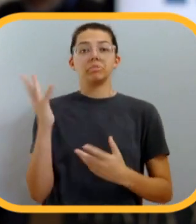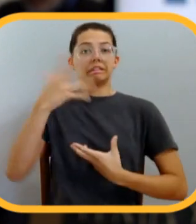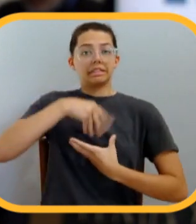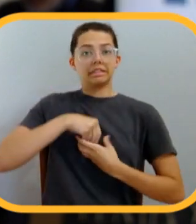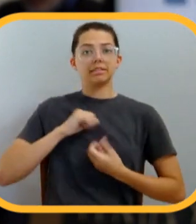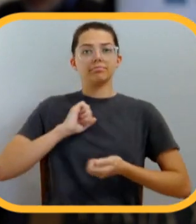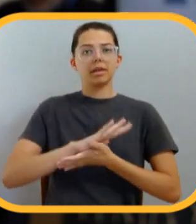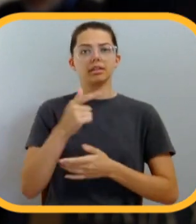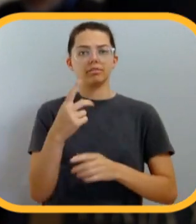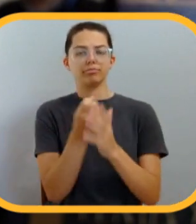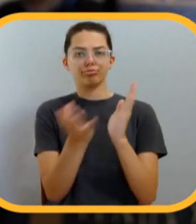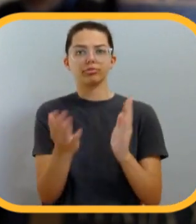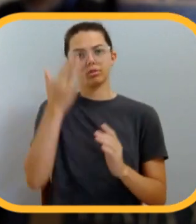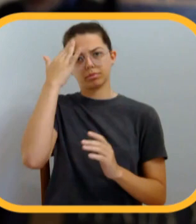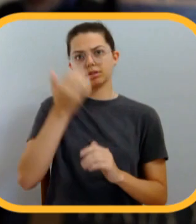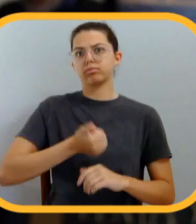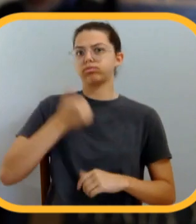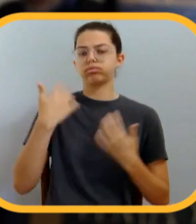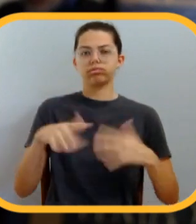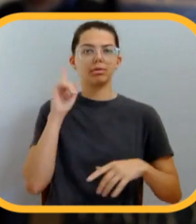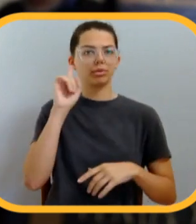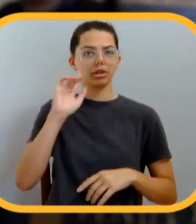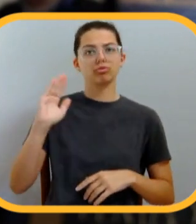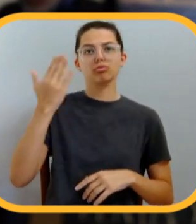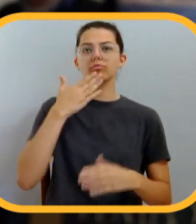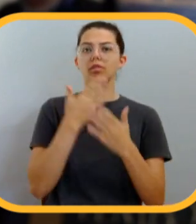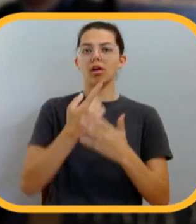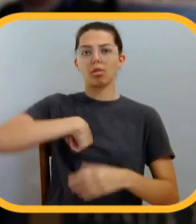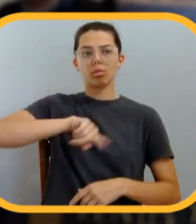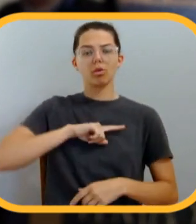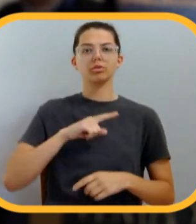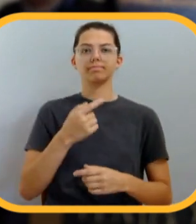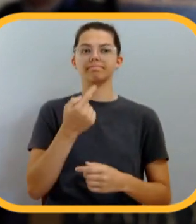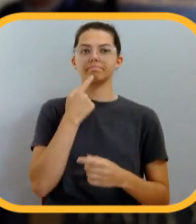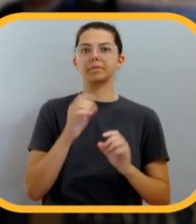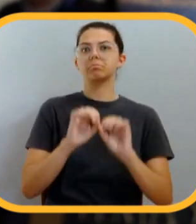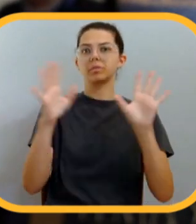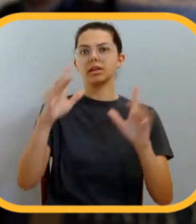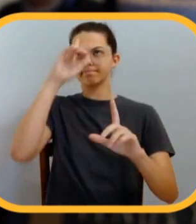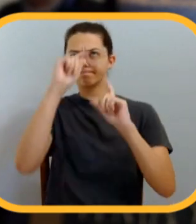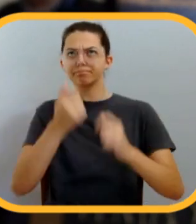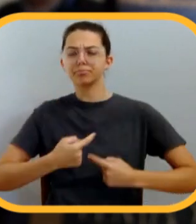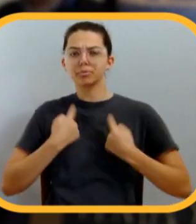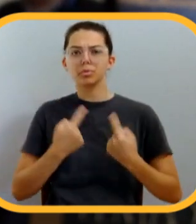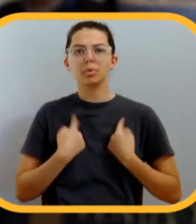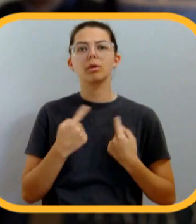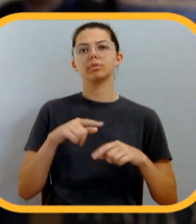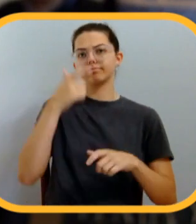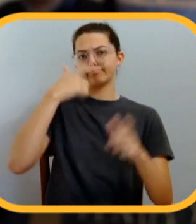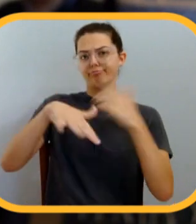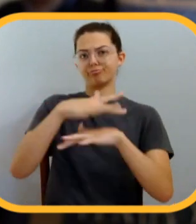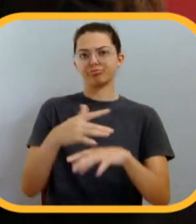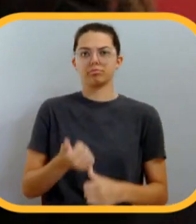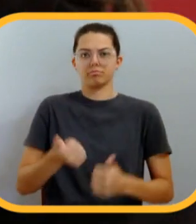a literacia mediática é uma competência extremamente fundamental para hoje em dia exercermos de forma esclarecida, crítica e responsável a